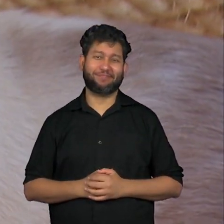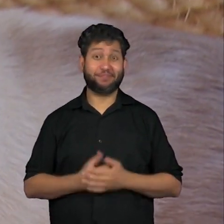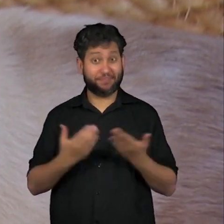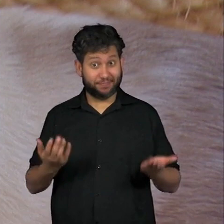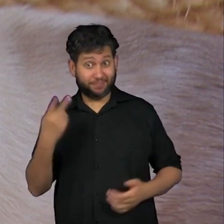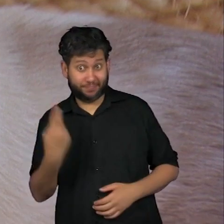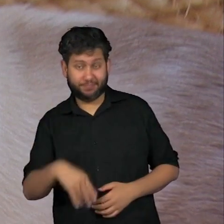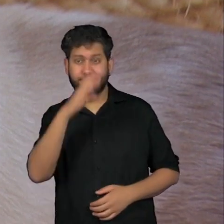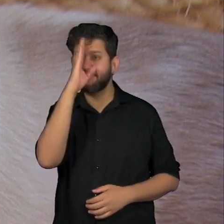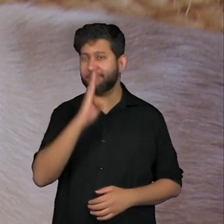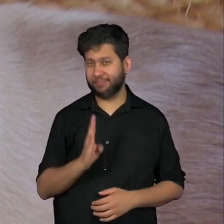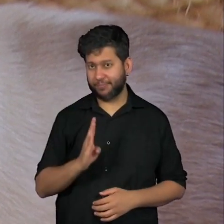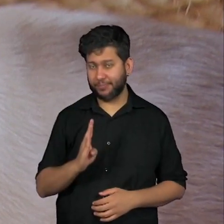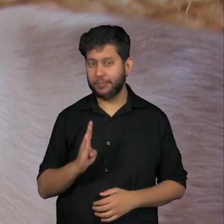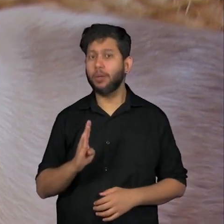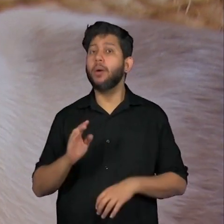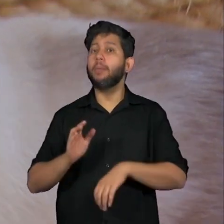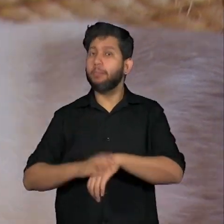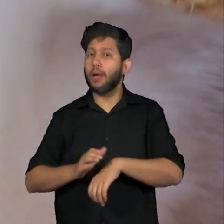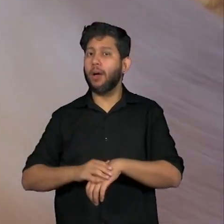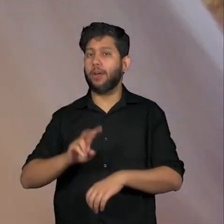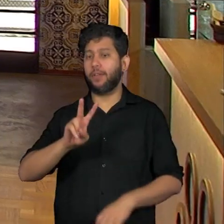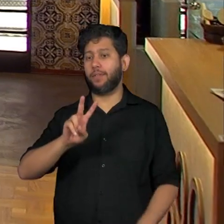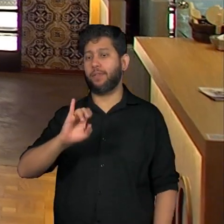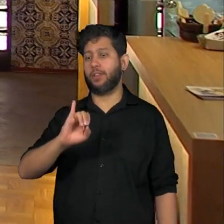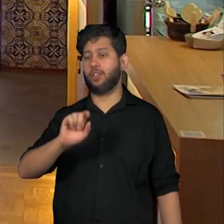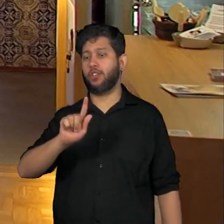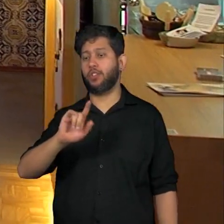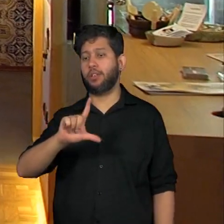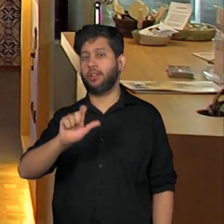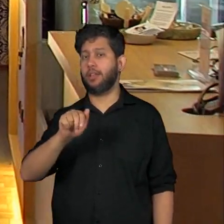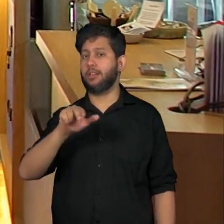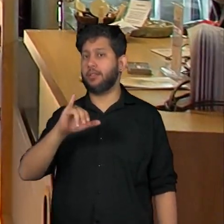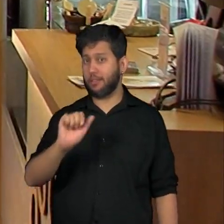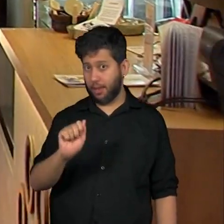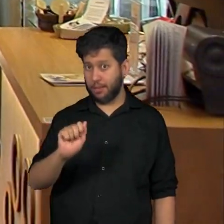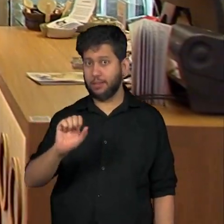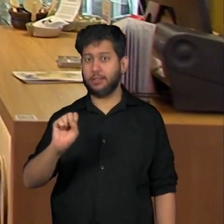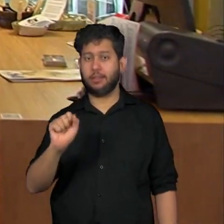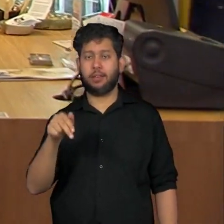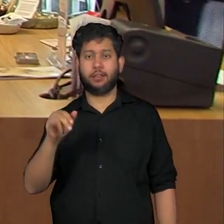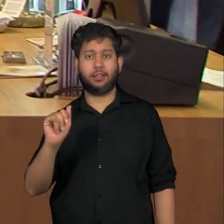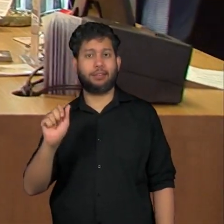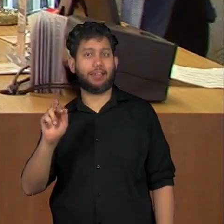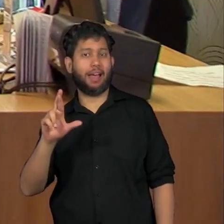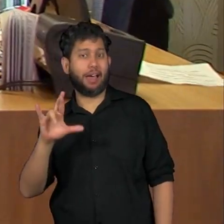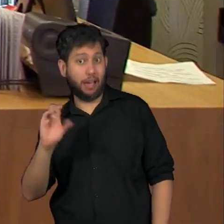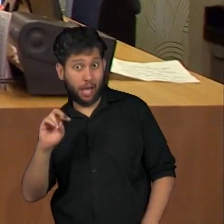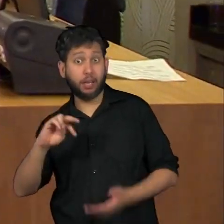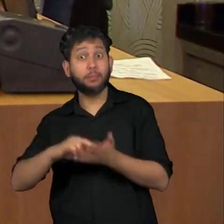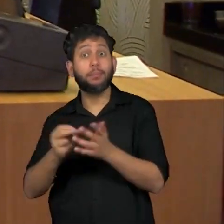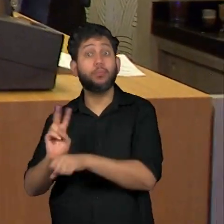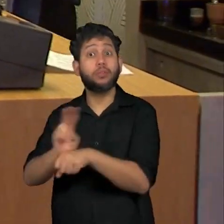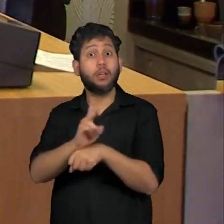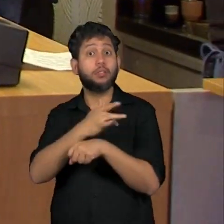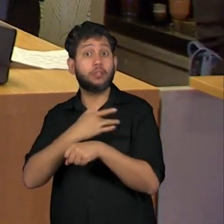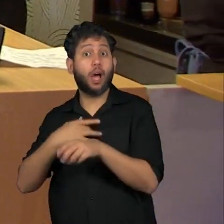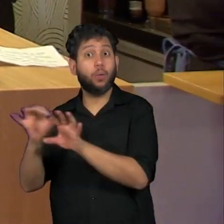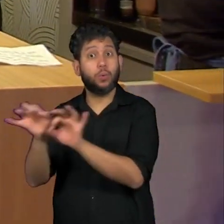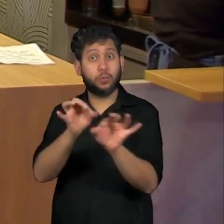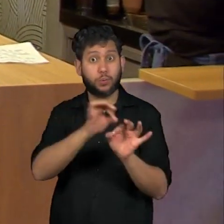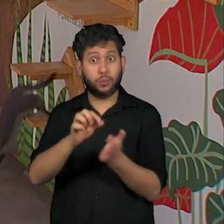Aqui no Brasil, a vigilância sanitária não permite que os felinos fiquem na área de alimentação. O acesso a partir